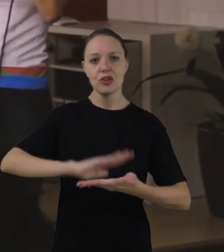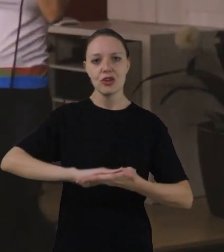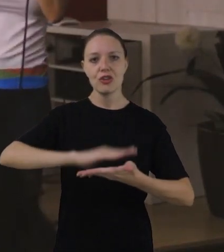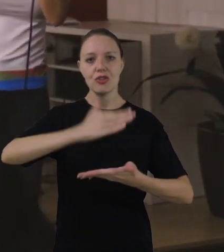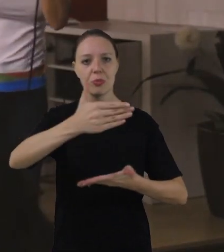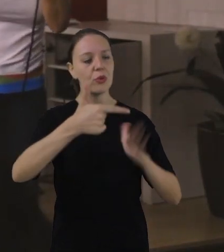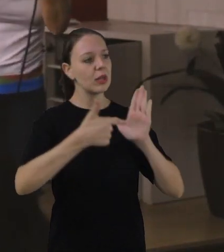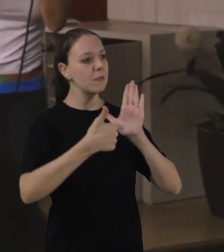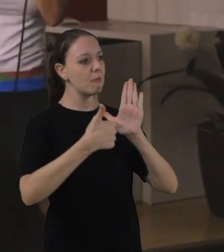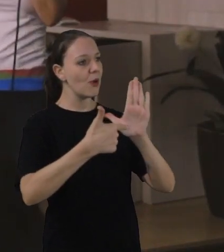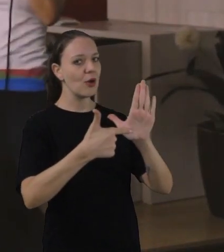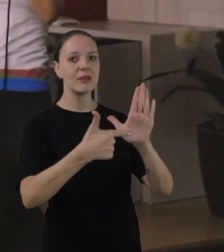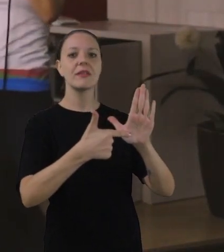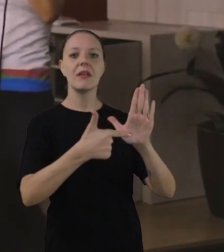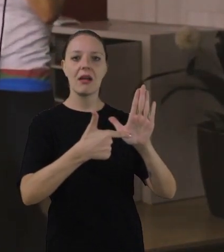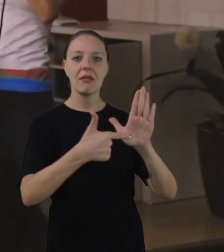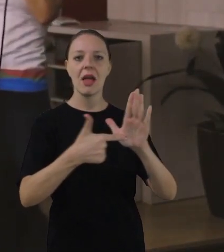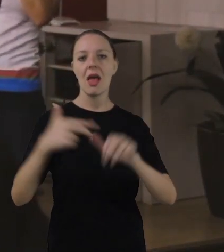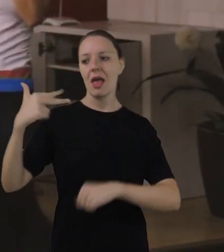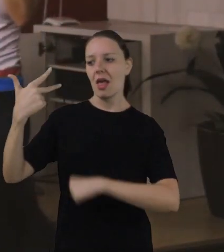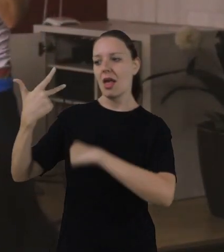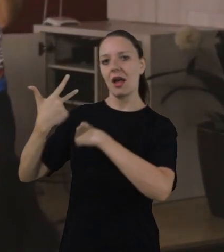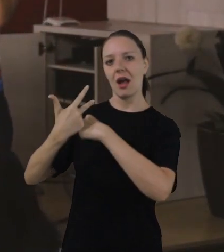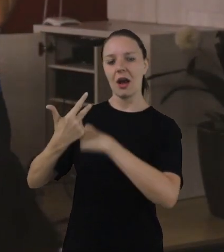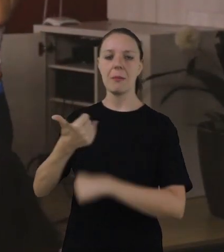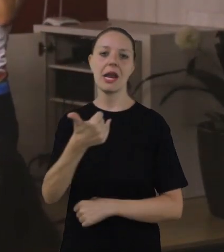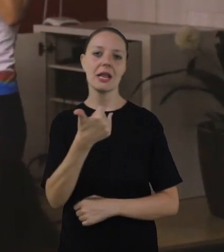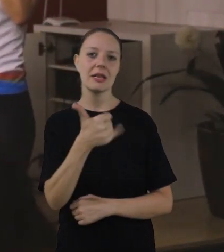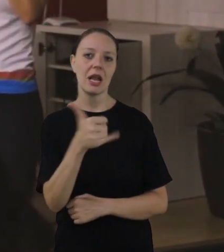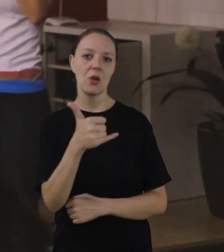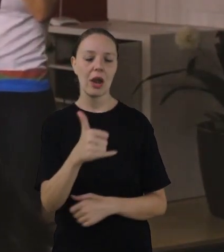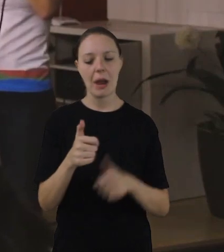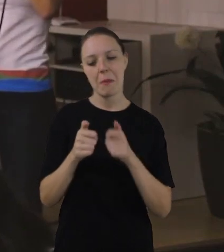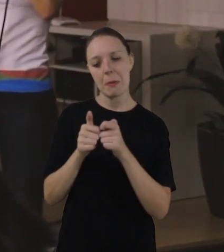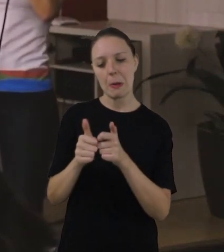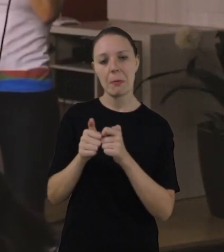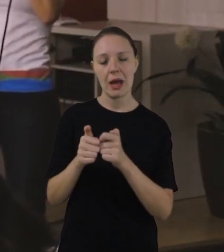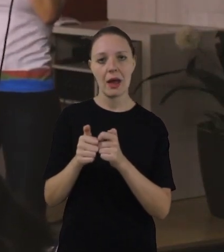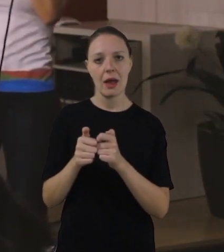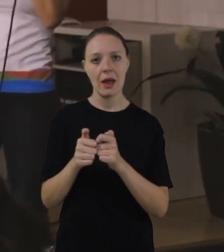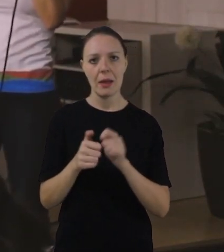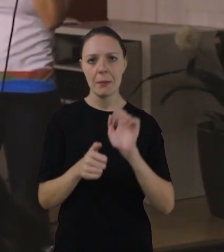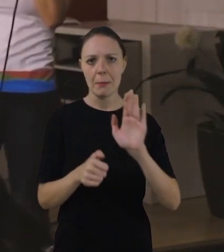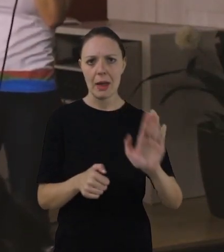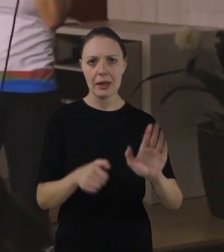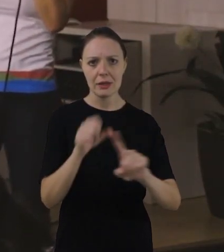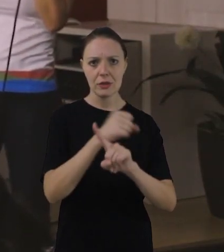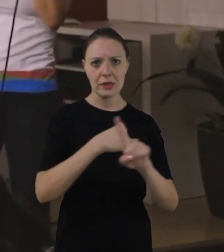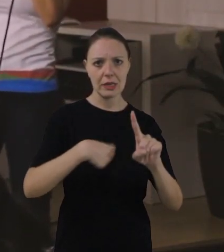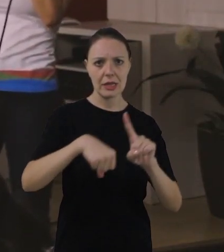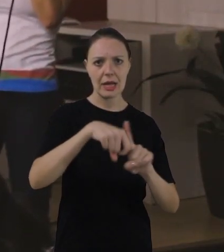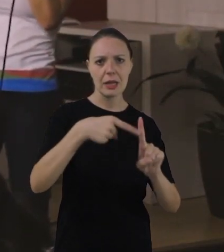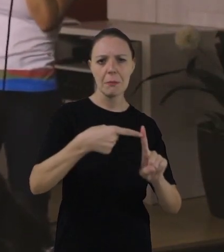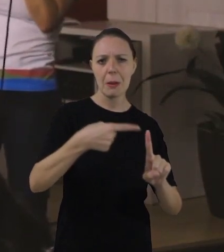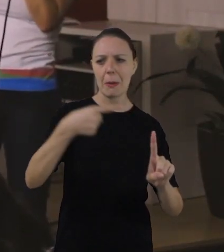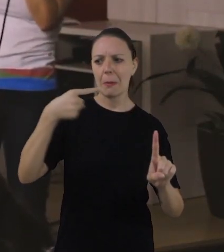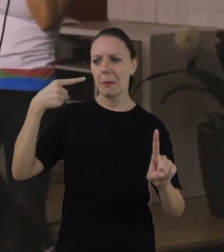vocês, com a câmera que ele está gravando, com o celular que ela está falando, se desenvolveu por